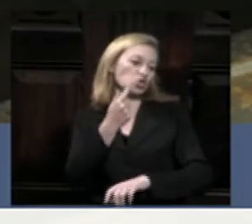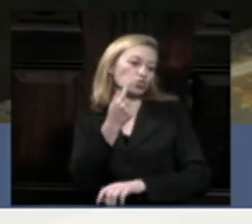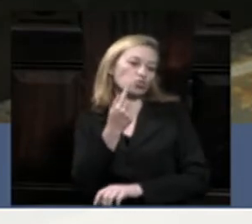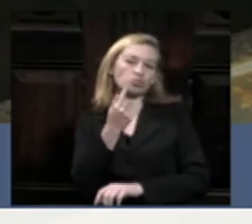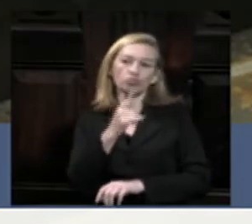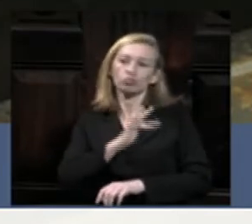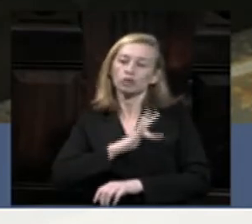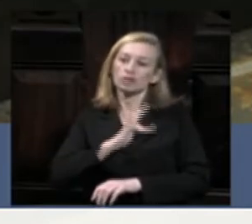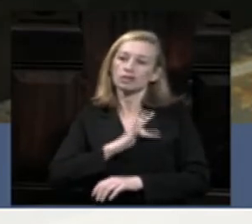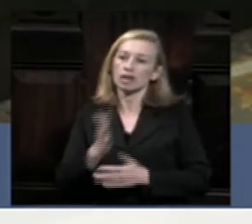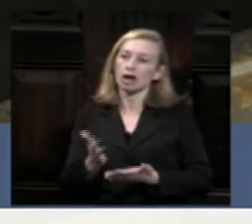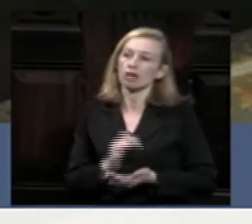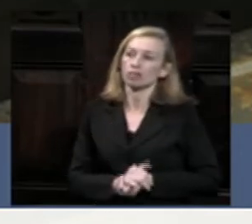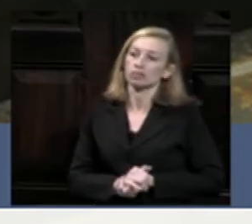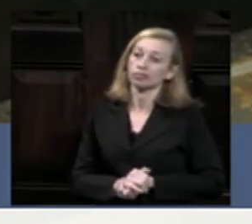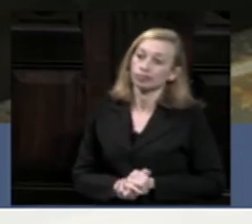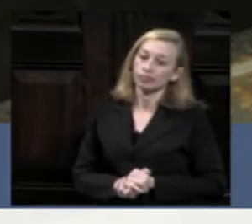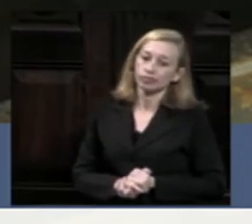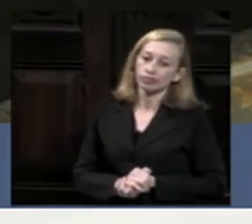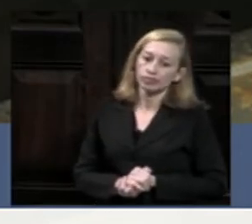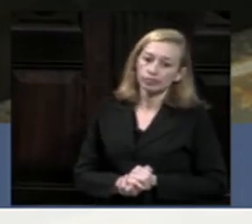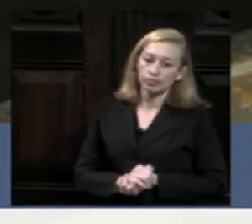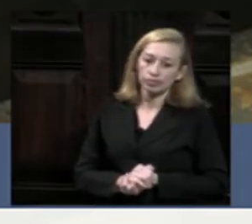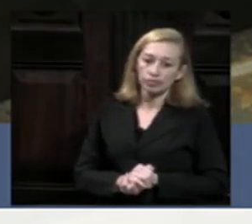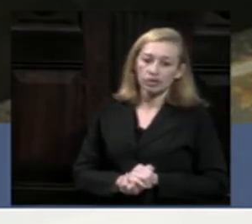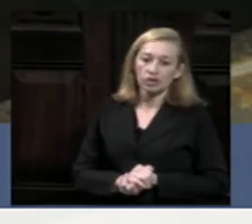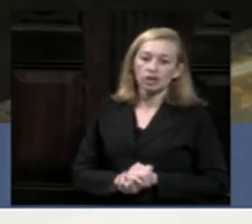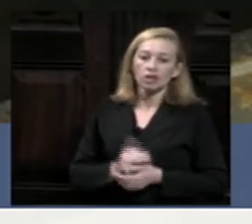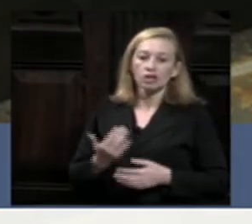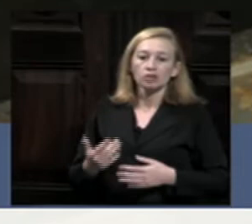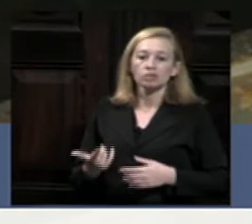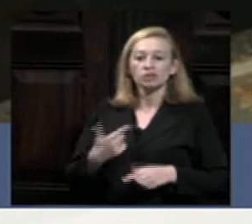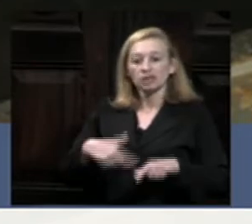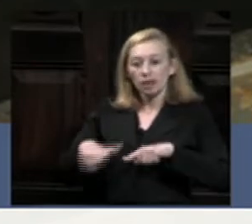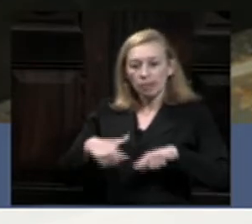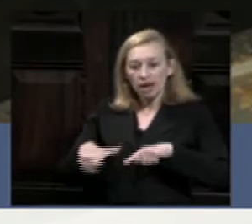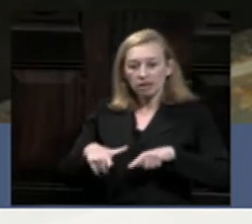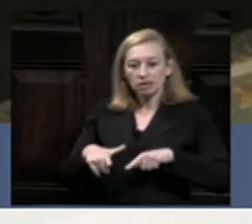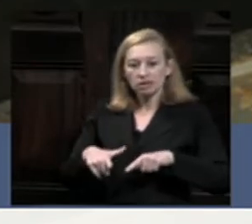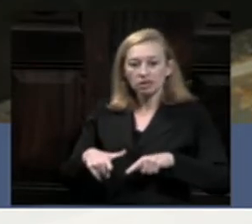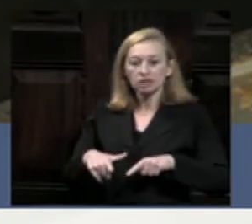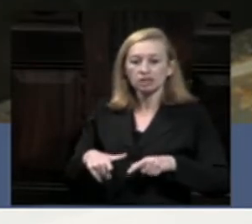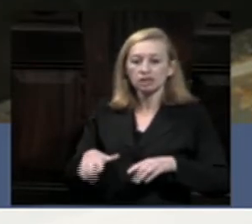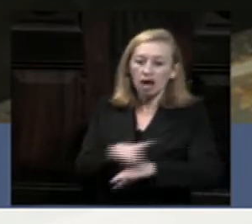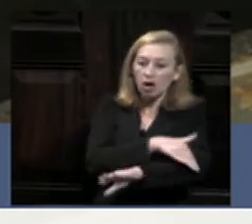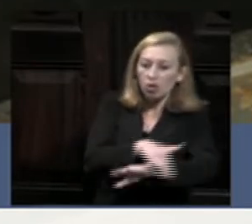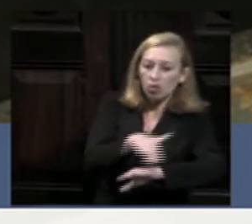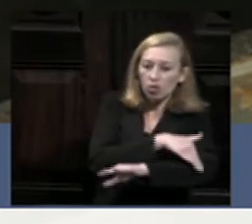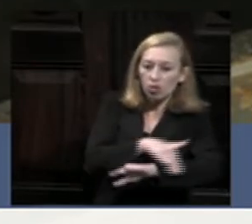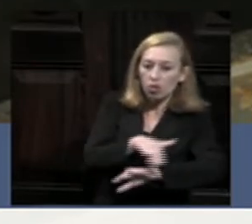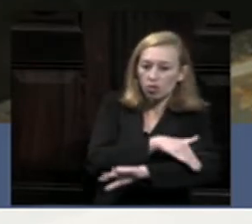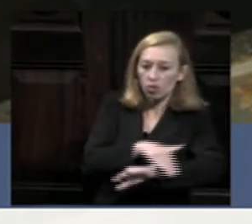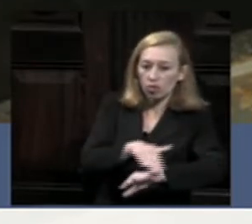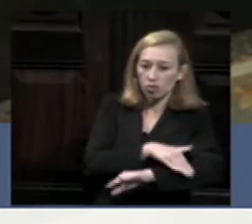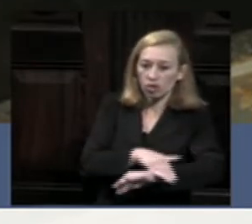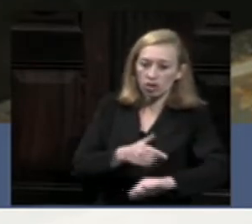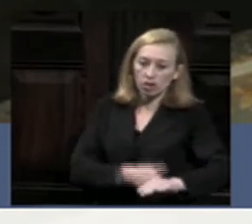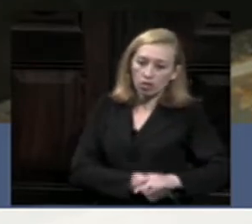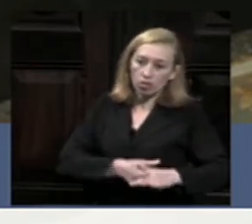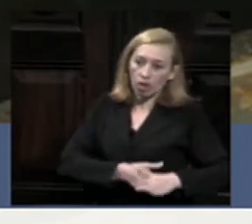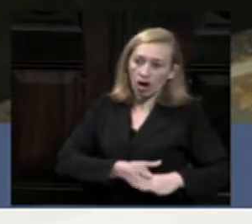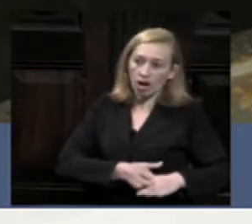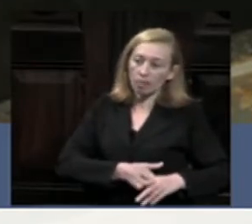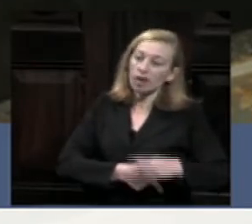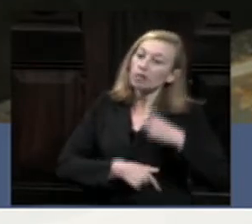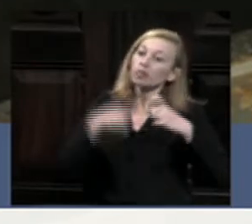serviço, durante a formação deles, tiram serviço na rua, portando armas e voltam para casa na mão. É uma grande preocupação,